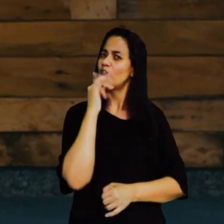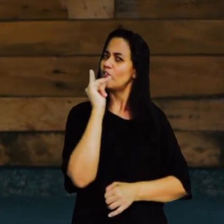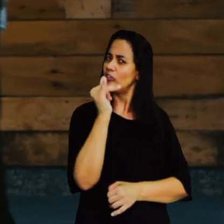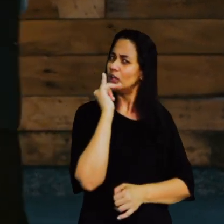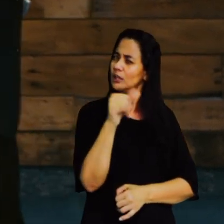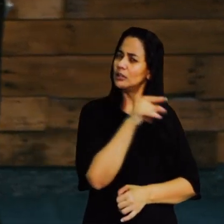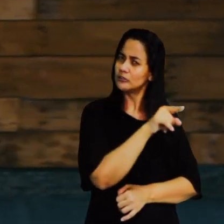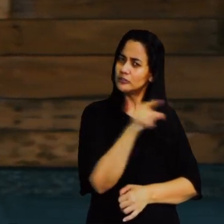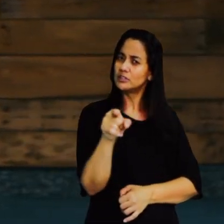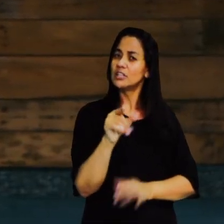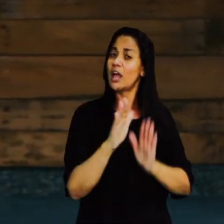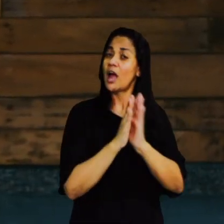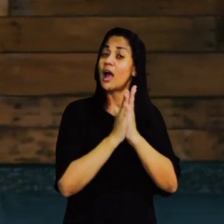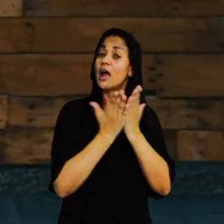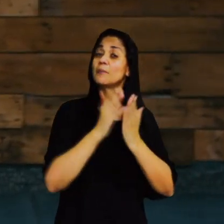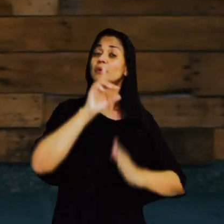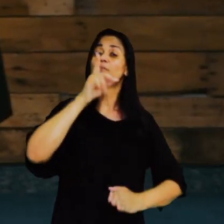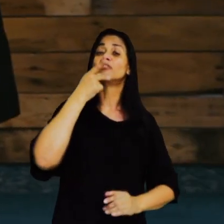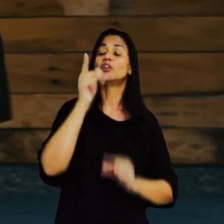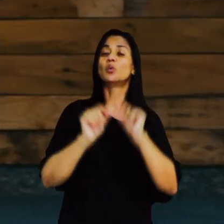ó, sujeitai-vos a Deus,